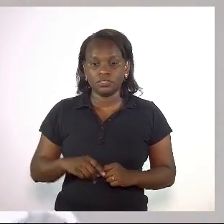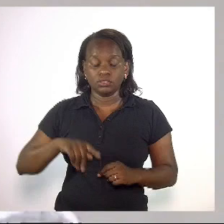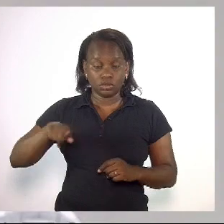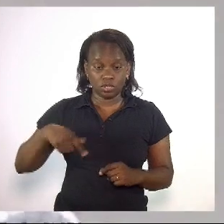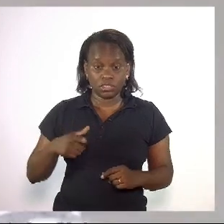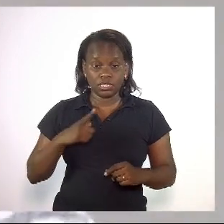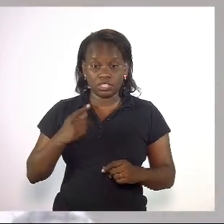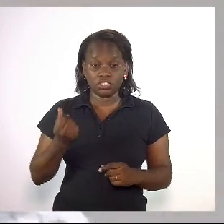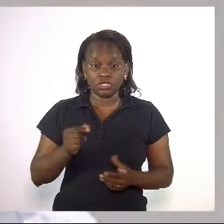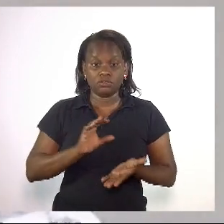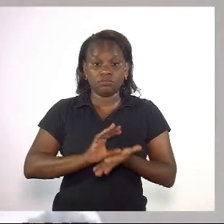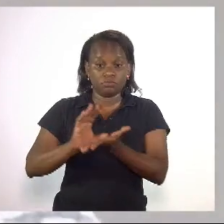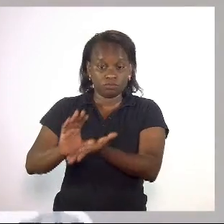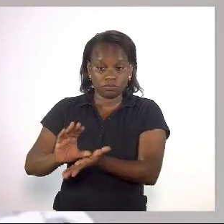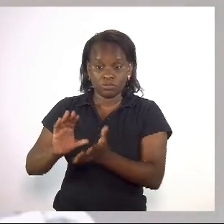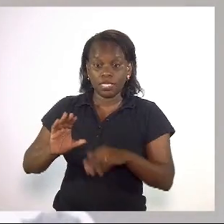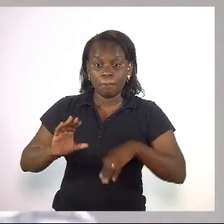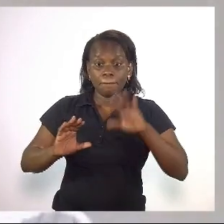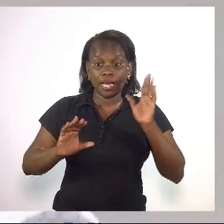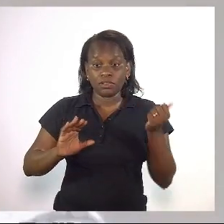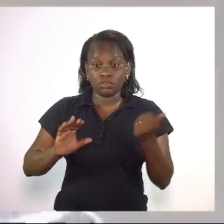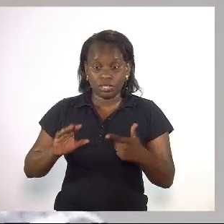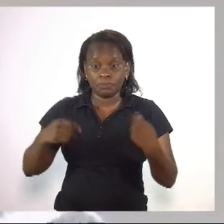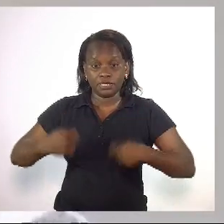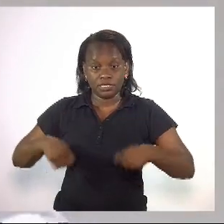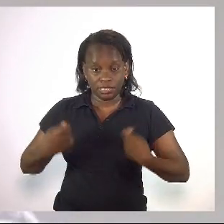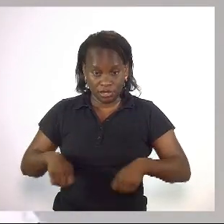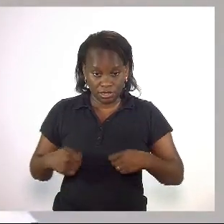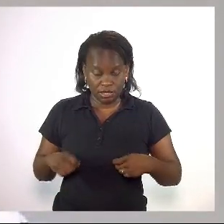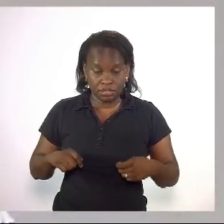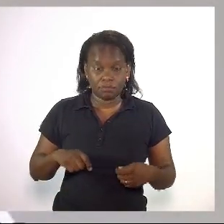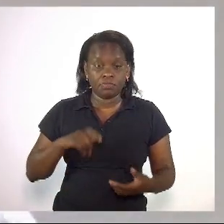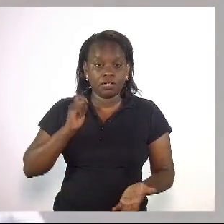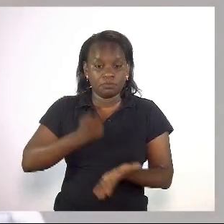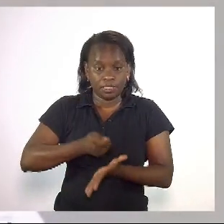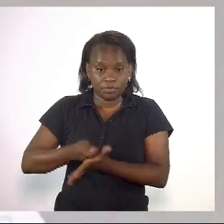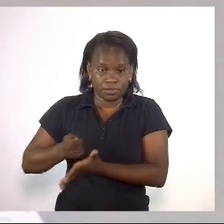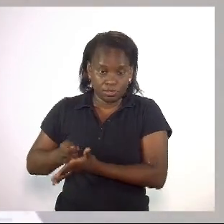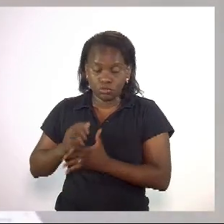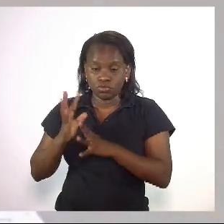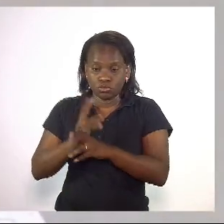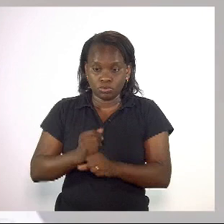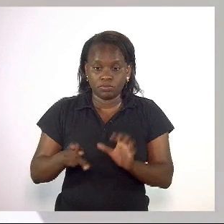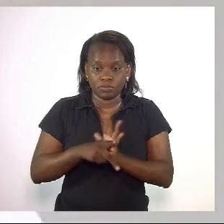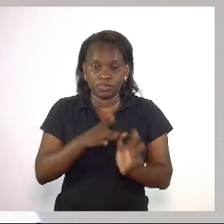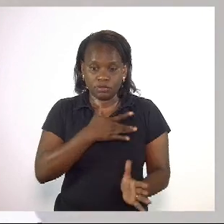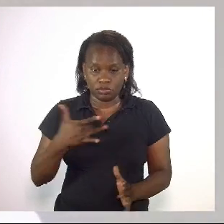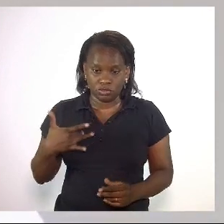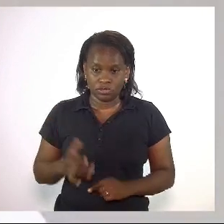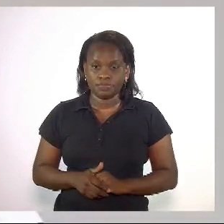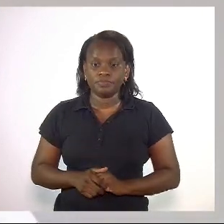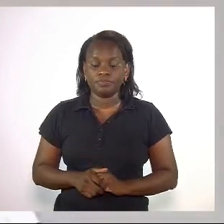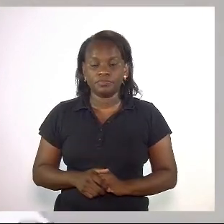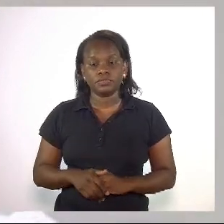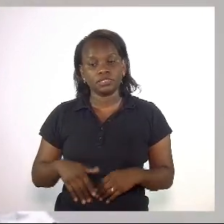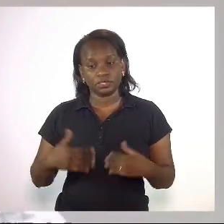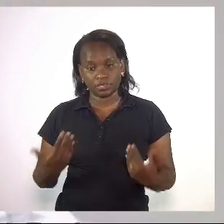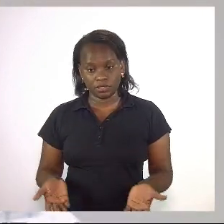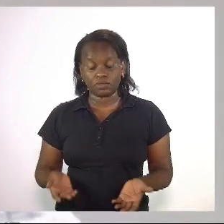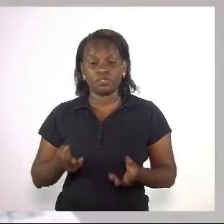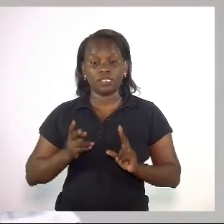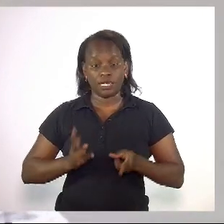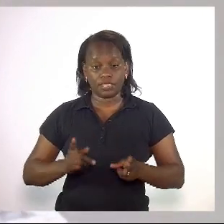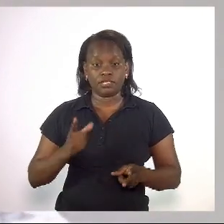nós destinamos mais do que aquilo que era necessário para o cumprimento do índice de saúde. Ou seja, ainda que o